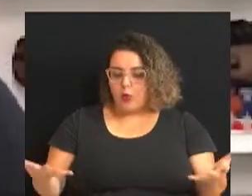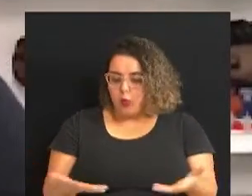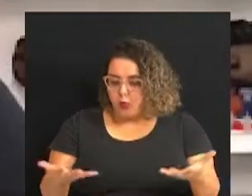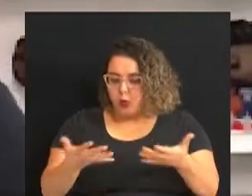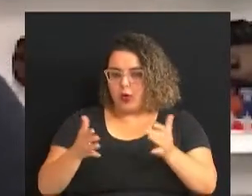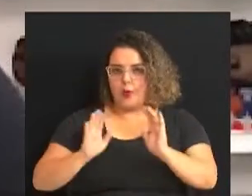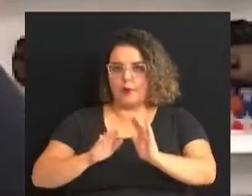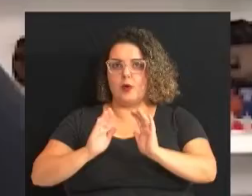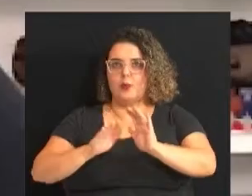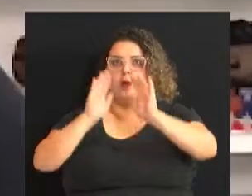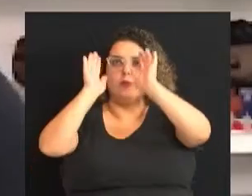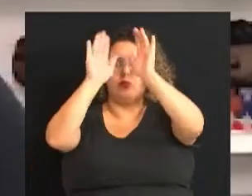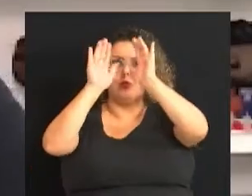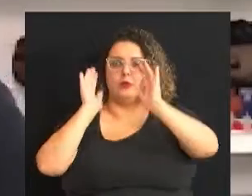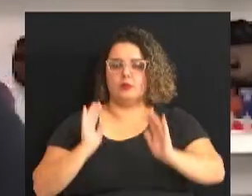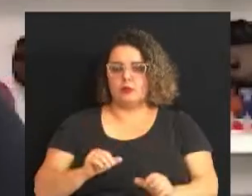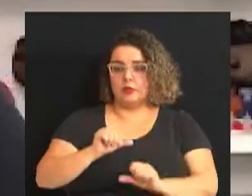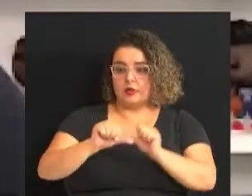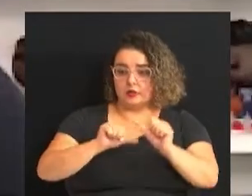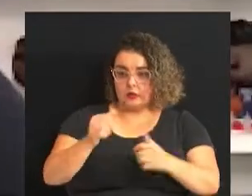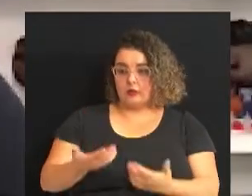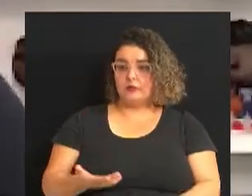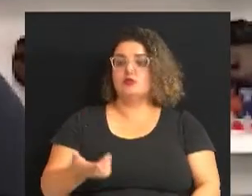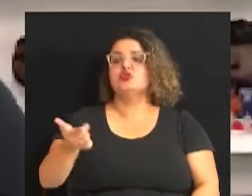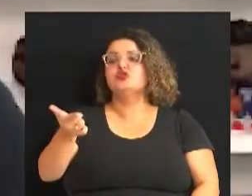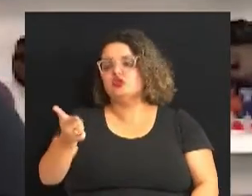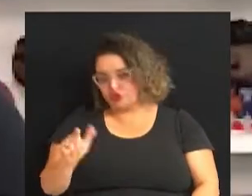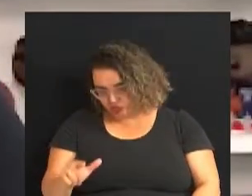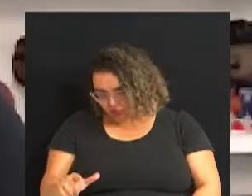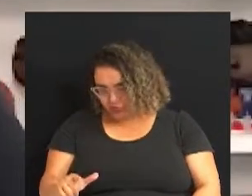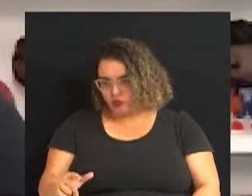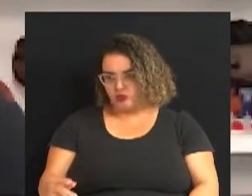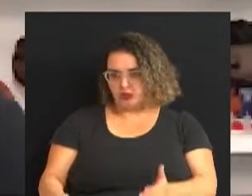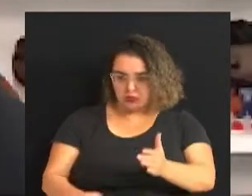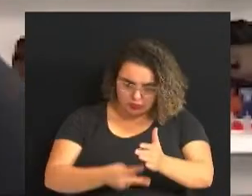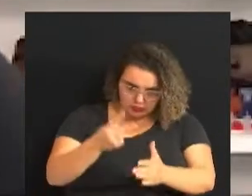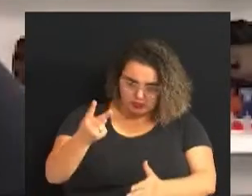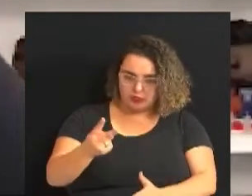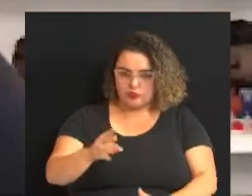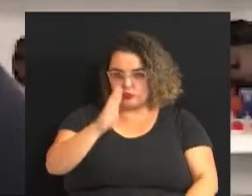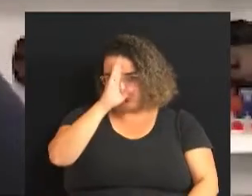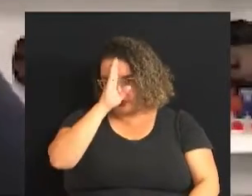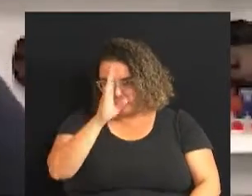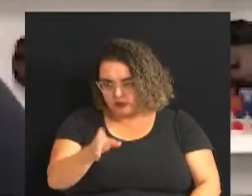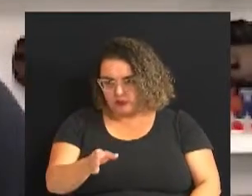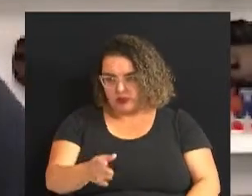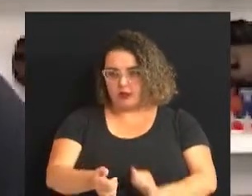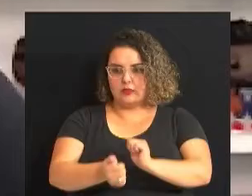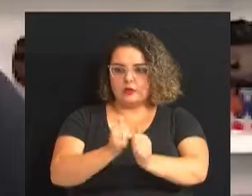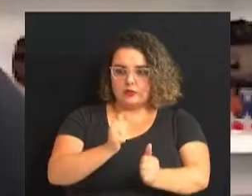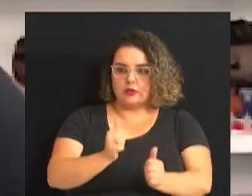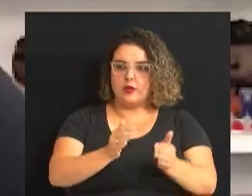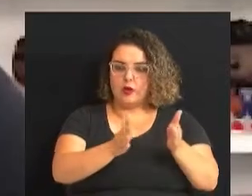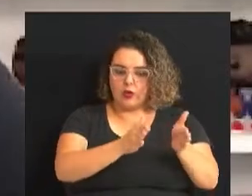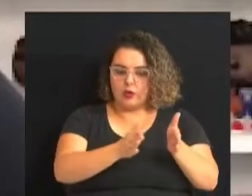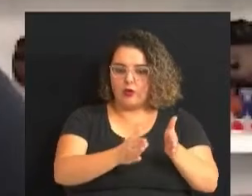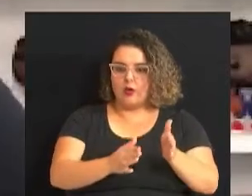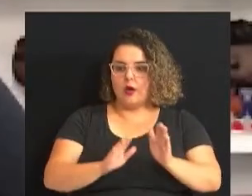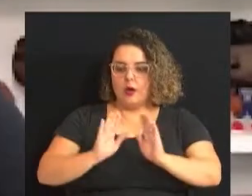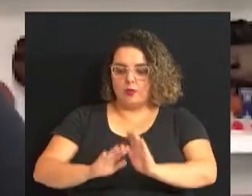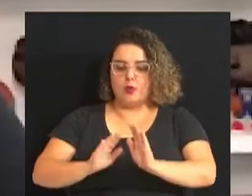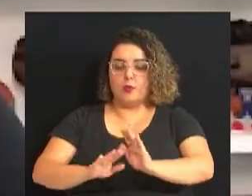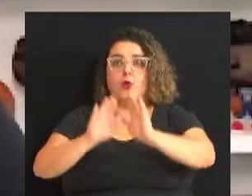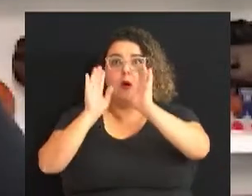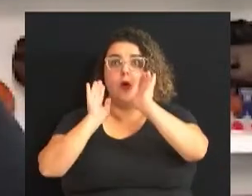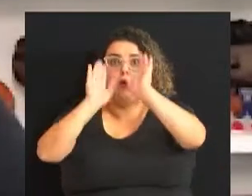basquetebol para transformar o basquetebol novamente no segundo principal esporte do país, porque eu sou de uma época em que o basquetebol ele era o